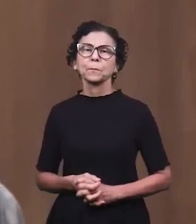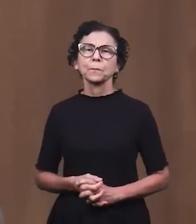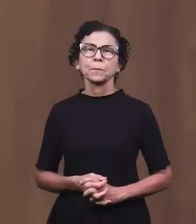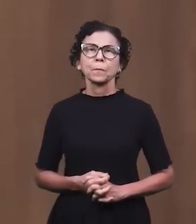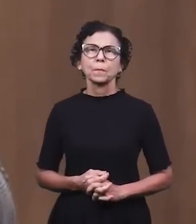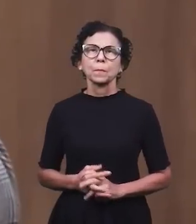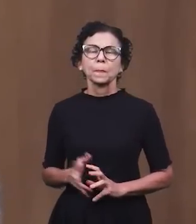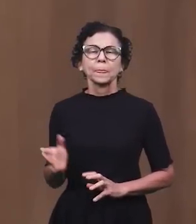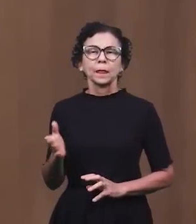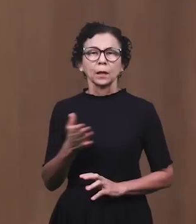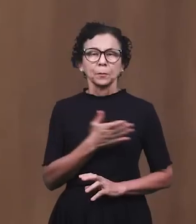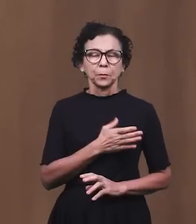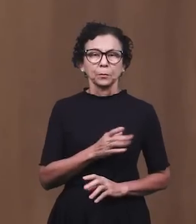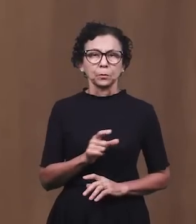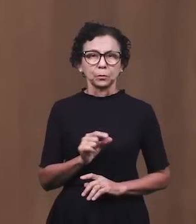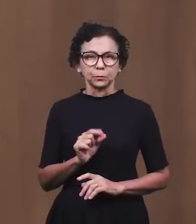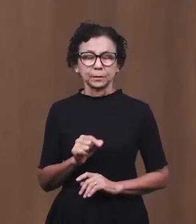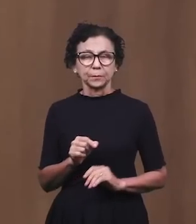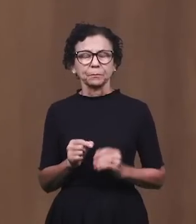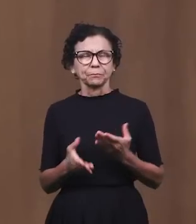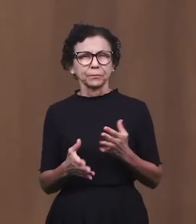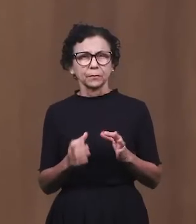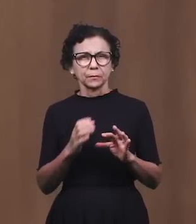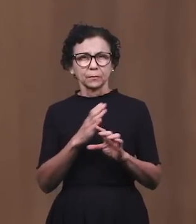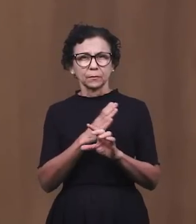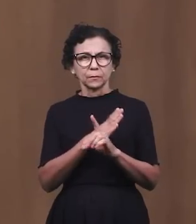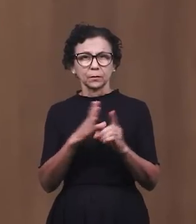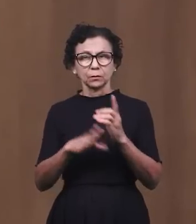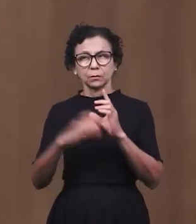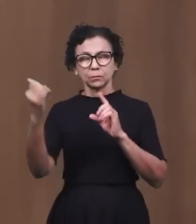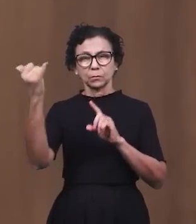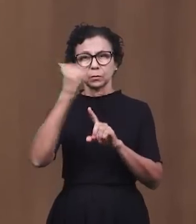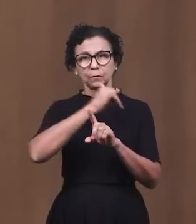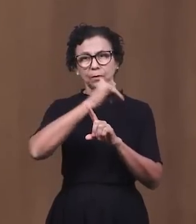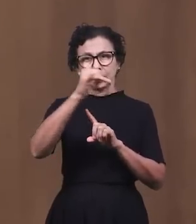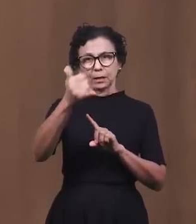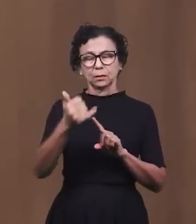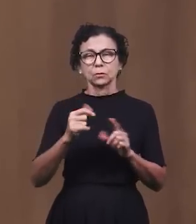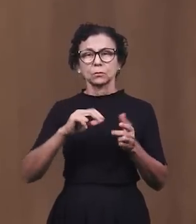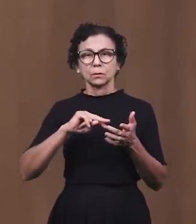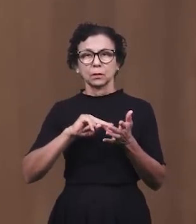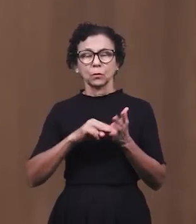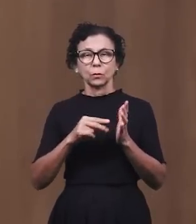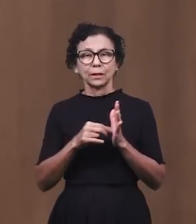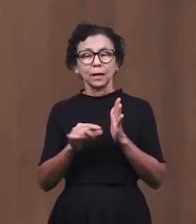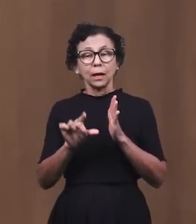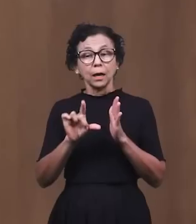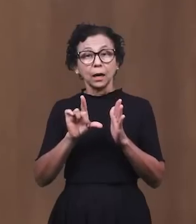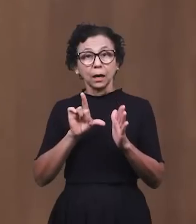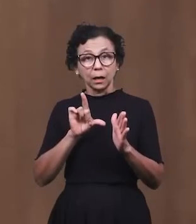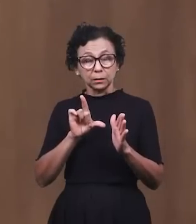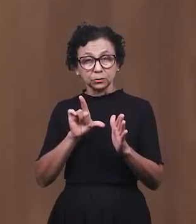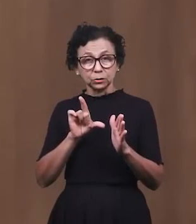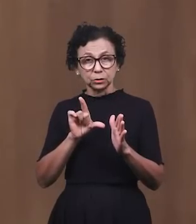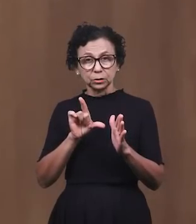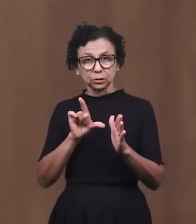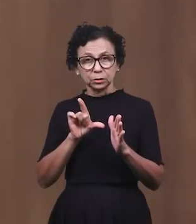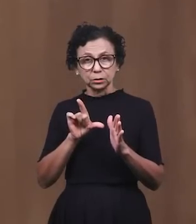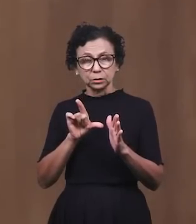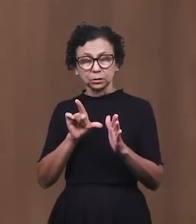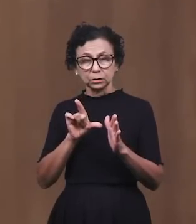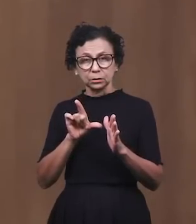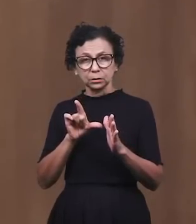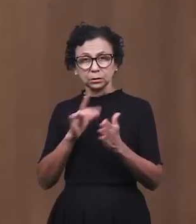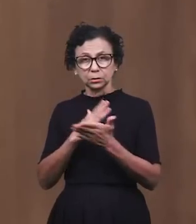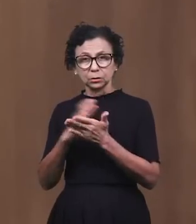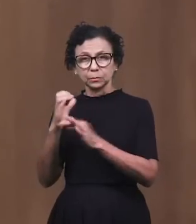pré-culto e tal. O culto profético. Porque com os dons, não é que um é